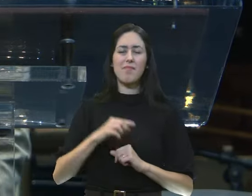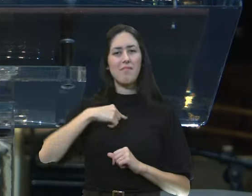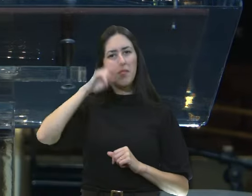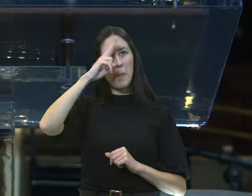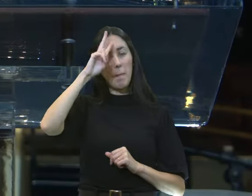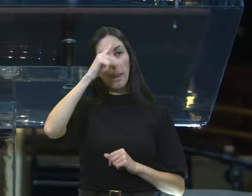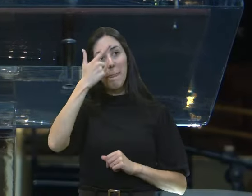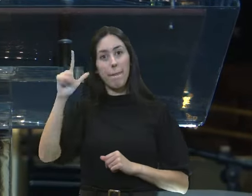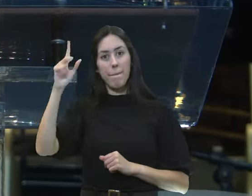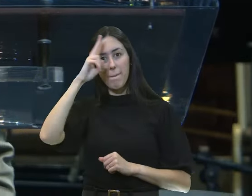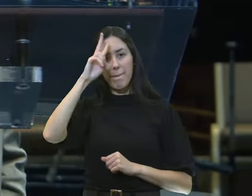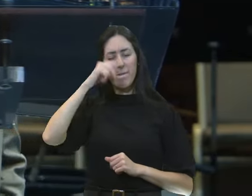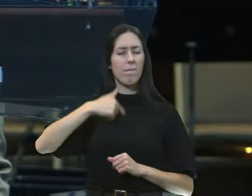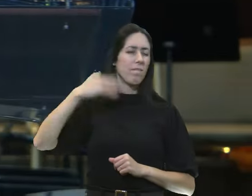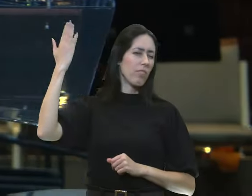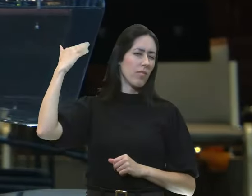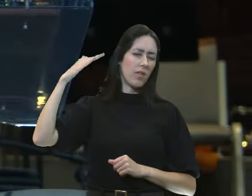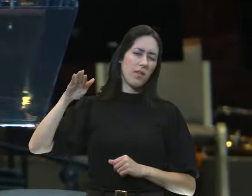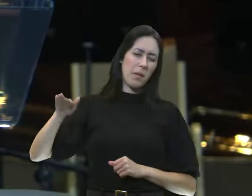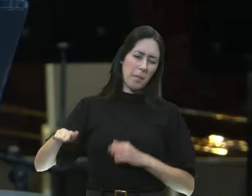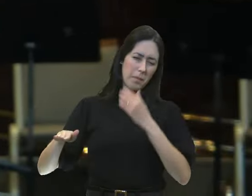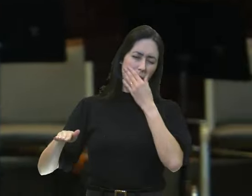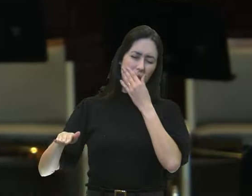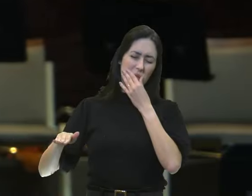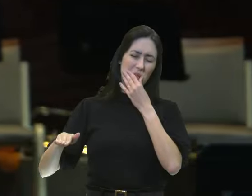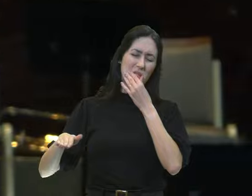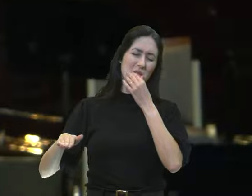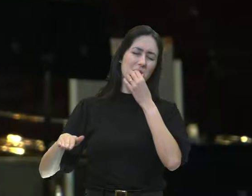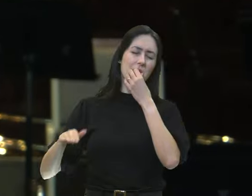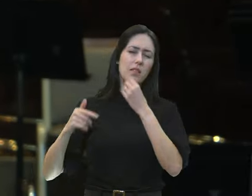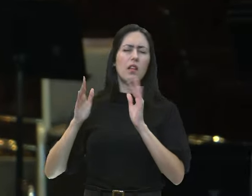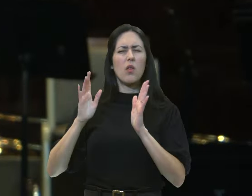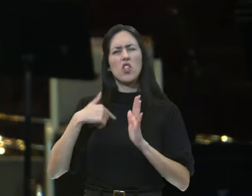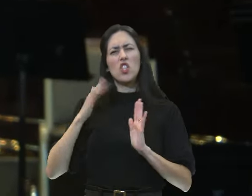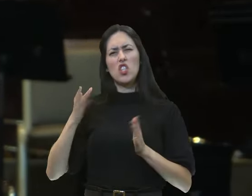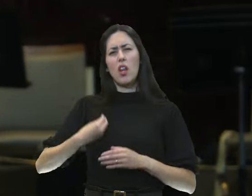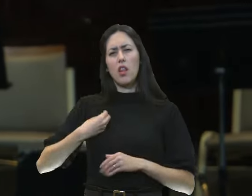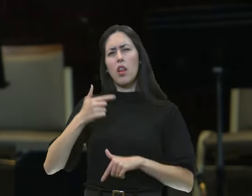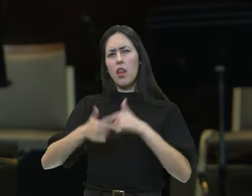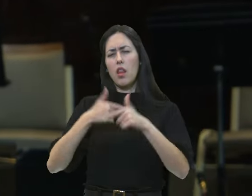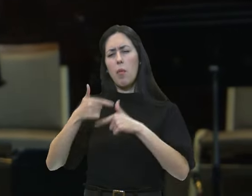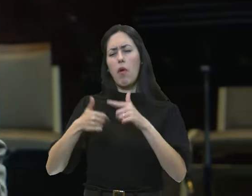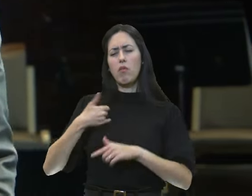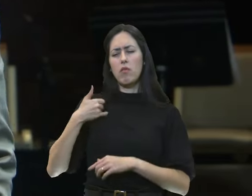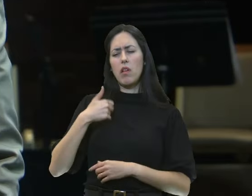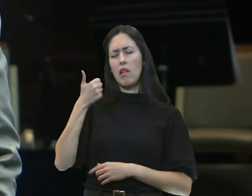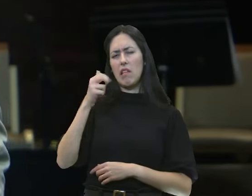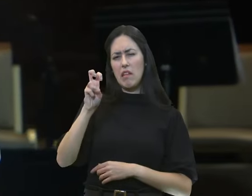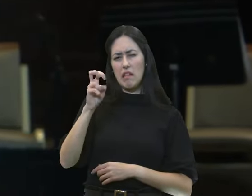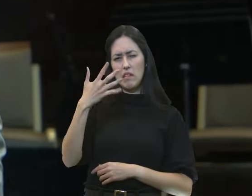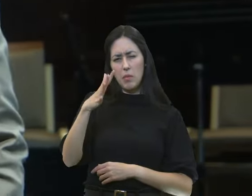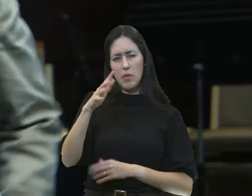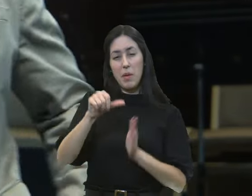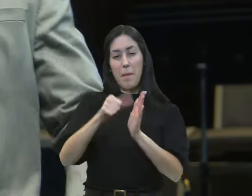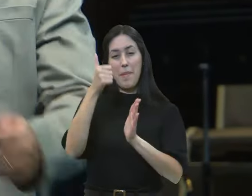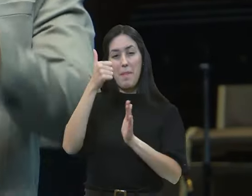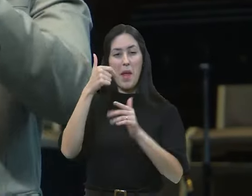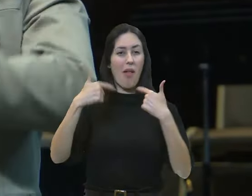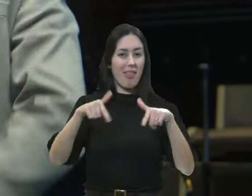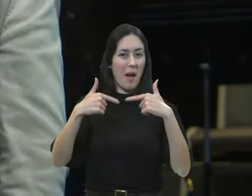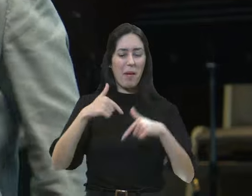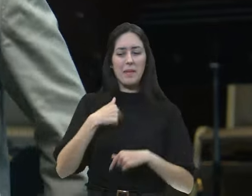história de quando eu era pequeno. Pequeno não, agora eu já estava trabalhando, 15 anos, meu primeiro emprego. Eu estava